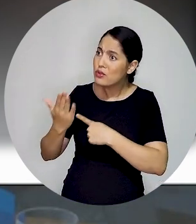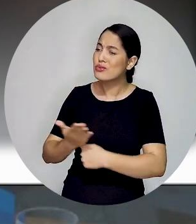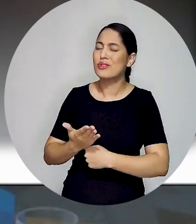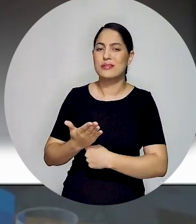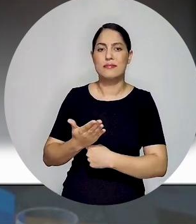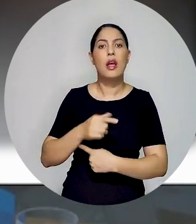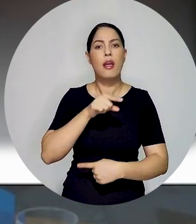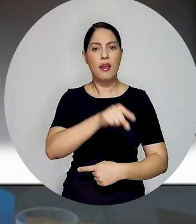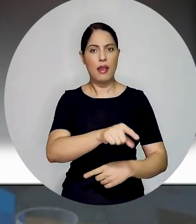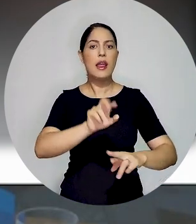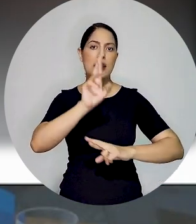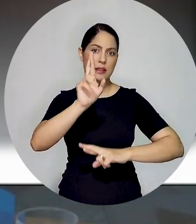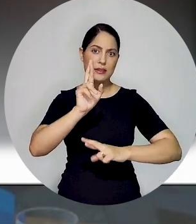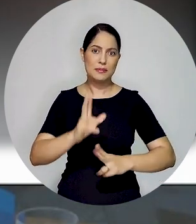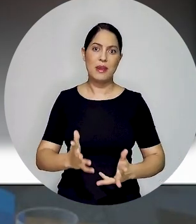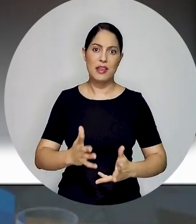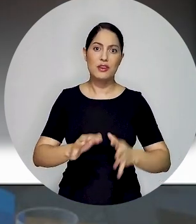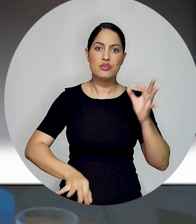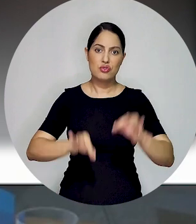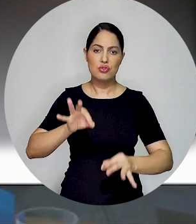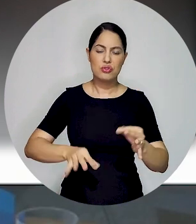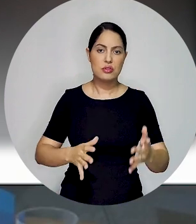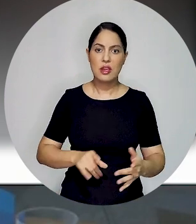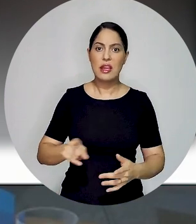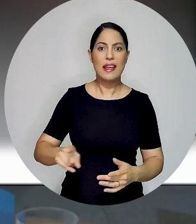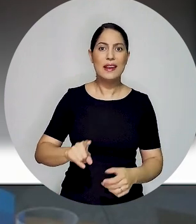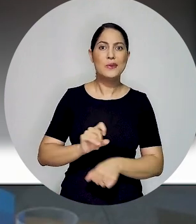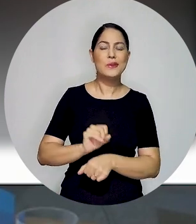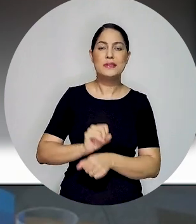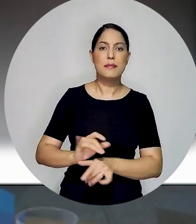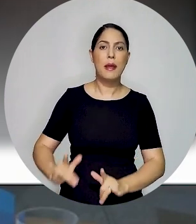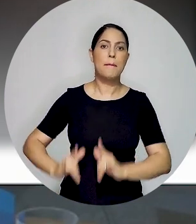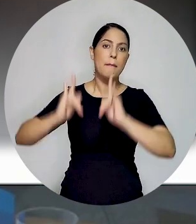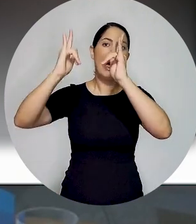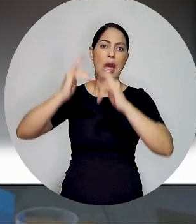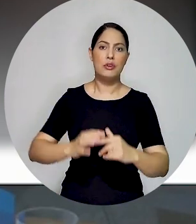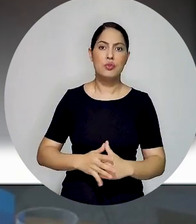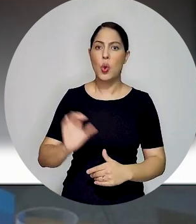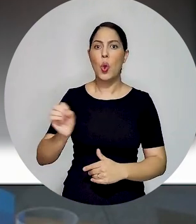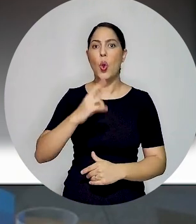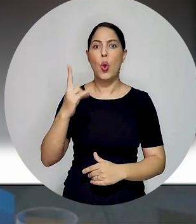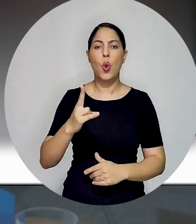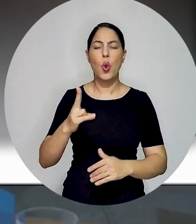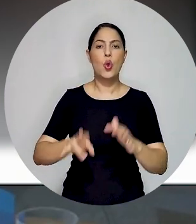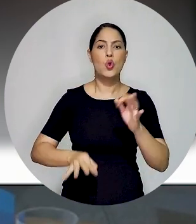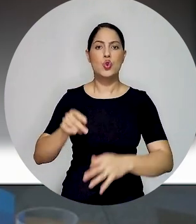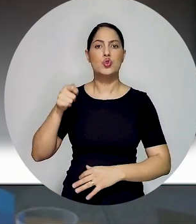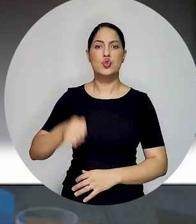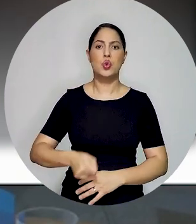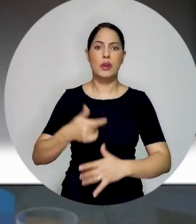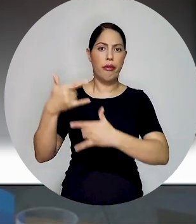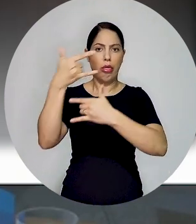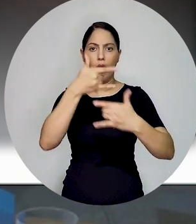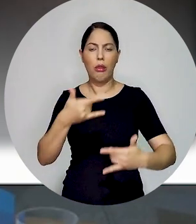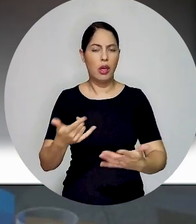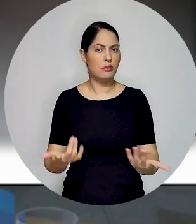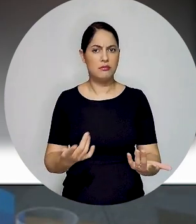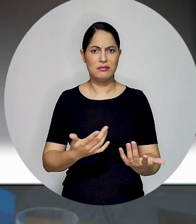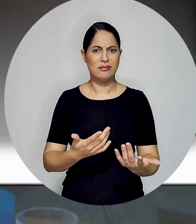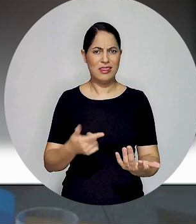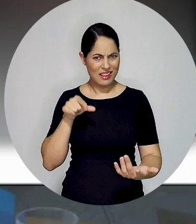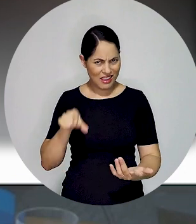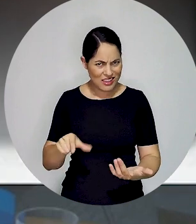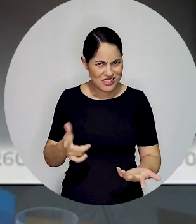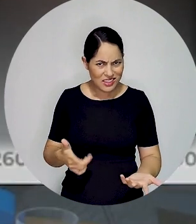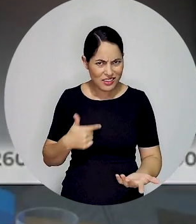isso comigo, eu tenho algo para dizer para a justiça. Ele espera ver a justiça, ele não espera ver um prédio, e nem espera ver o juiz atrás de uma